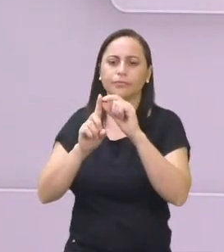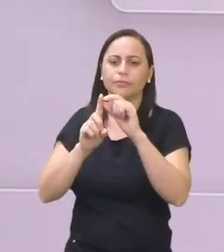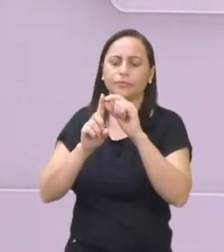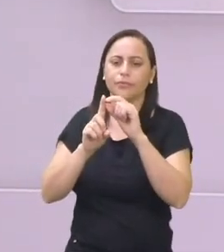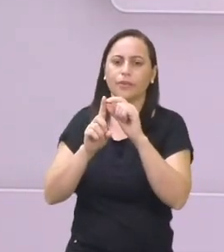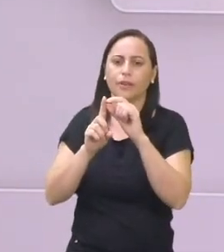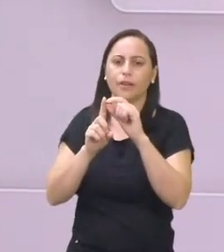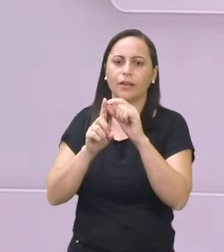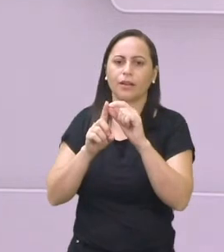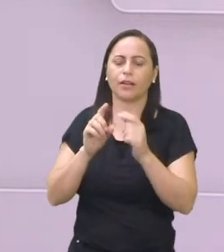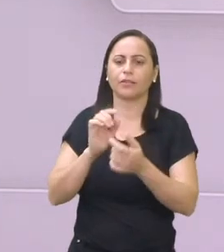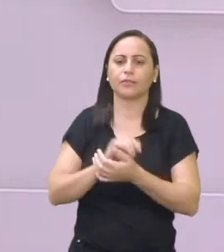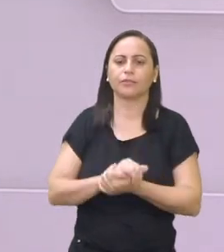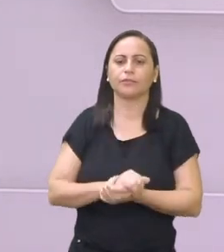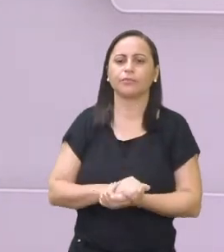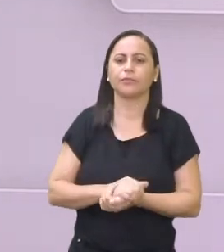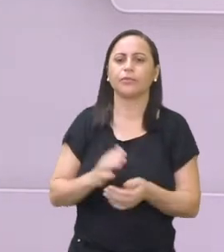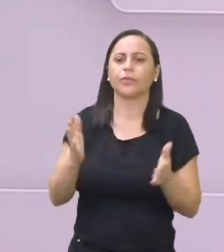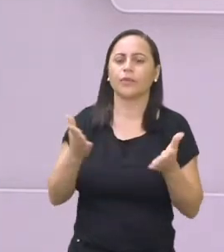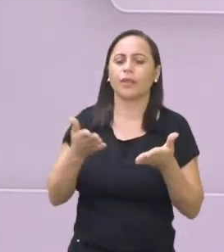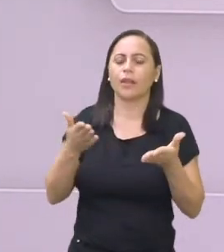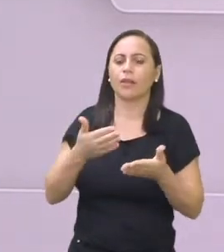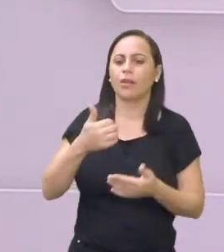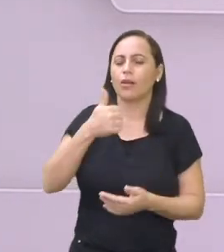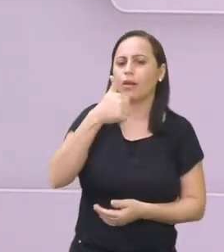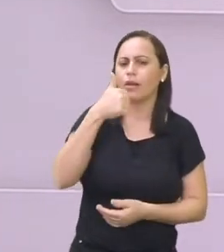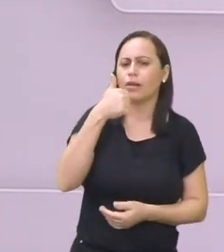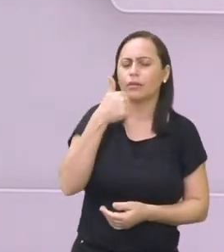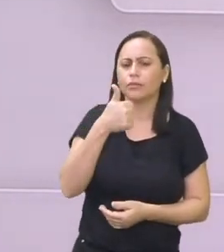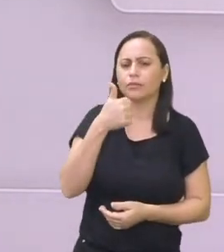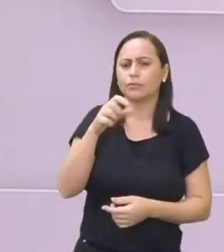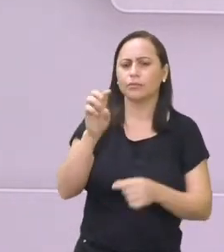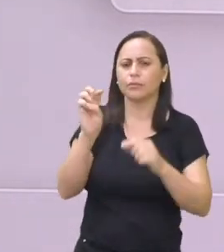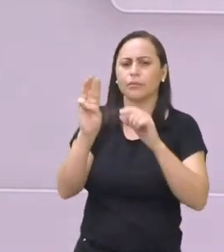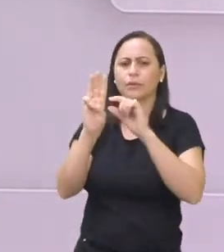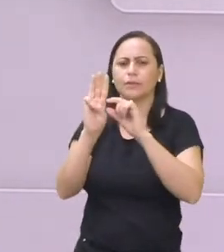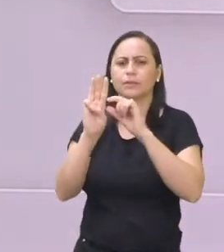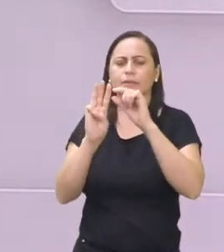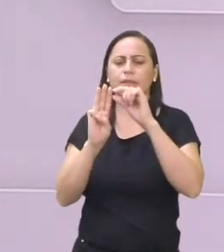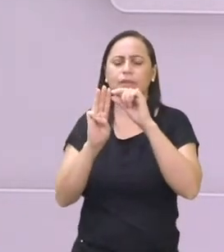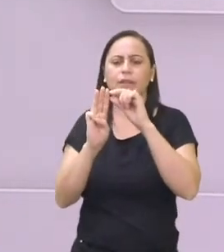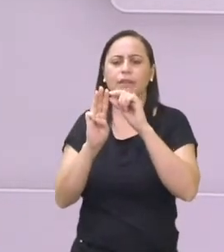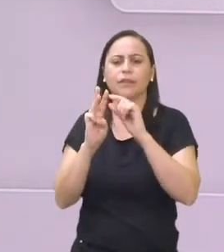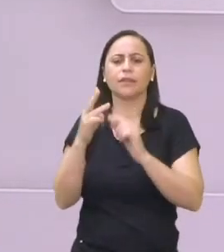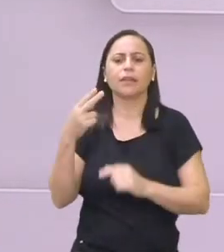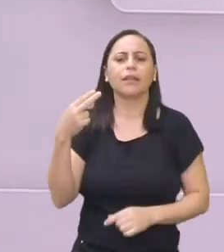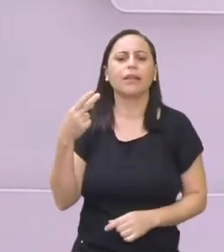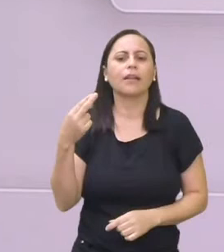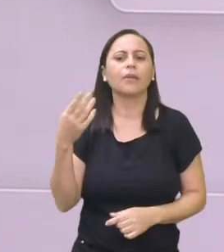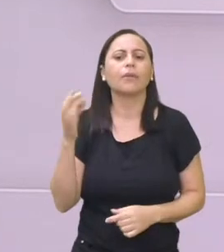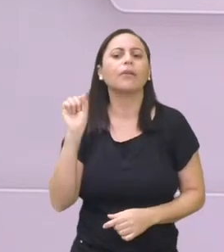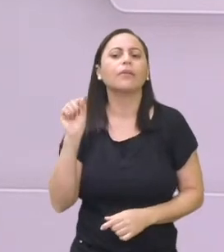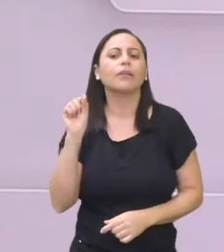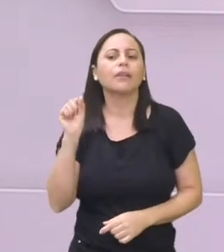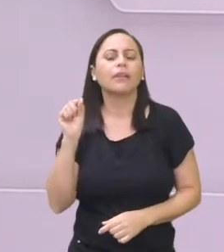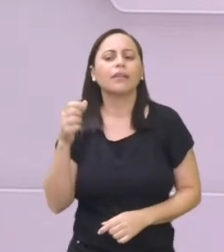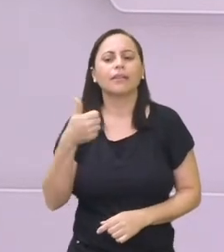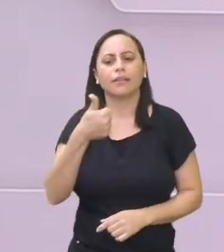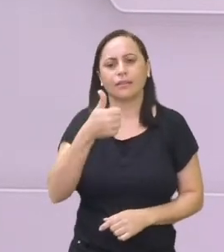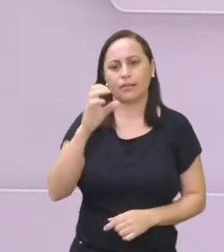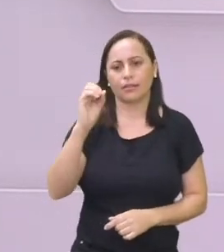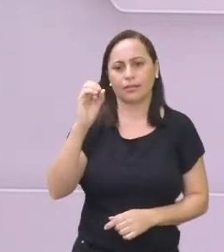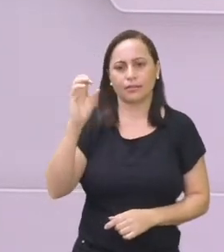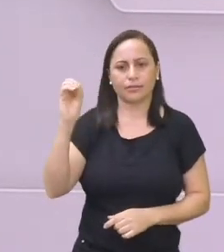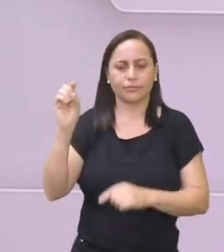dezenas. E uma centena, eu aprendi aqui que são